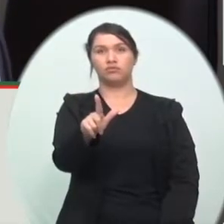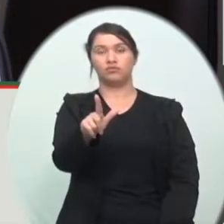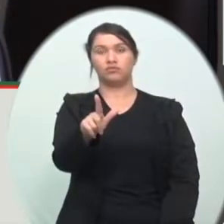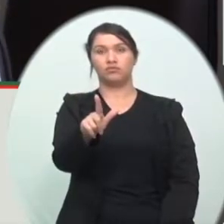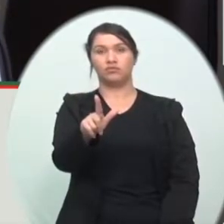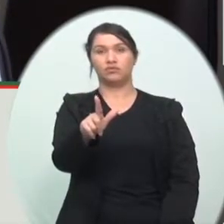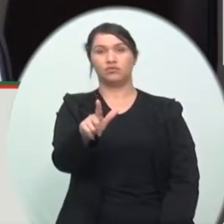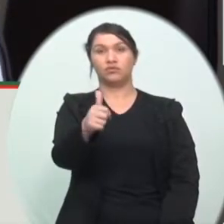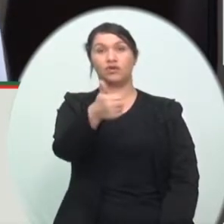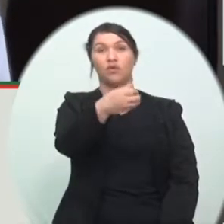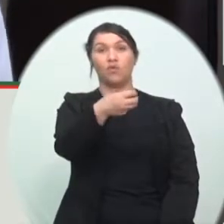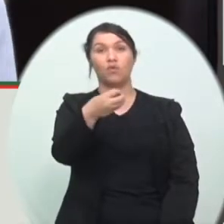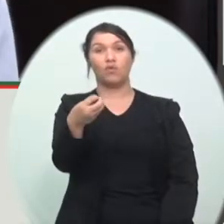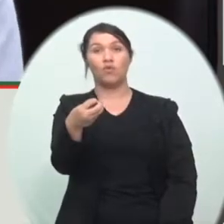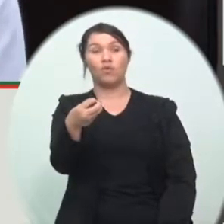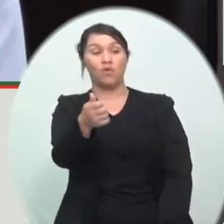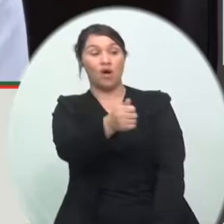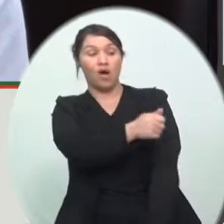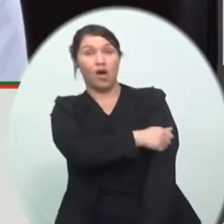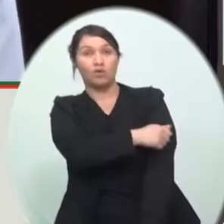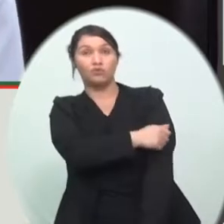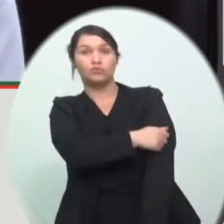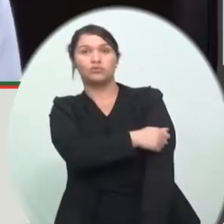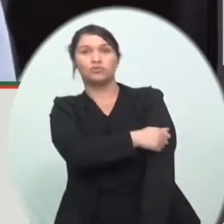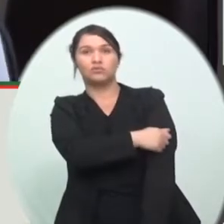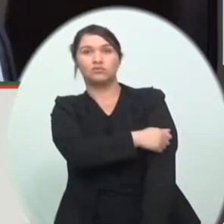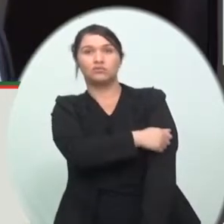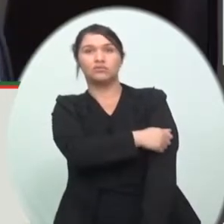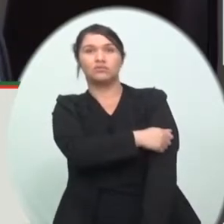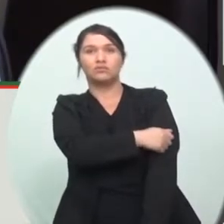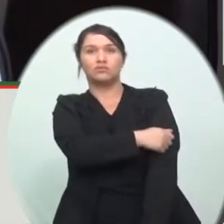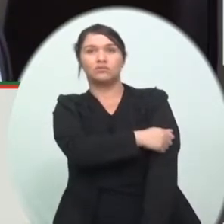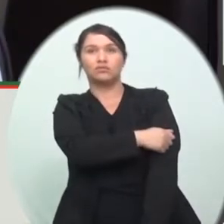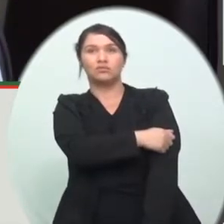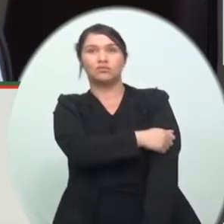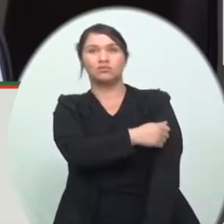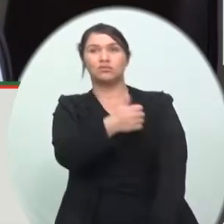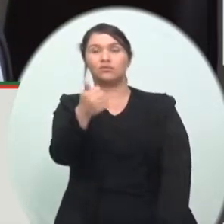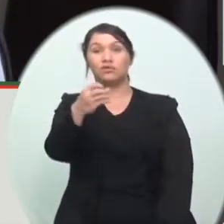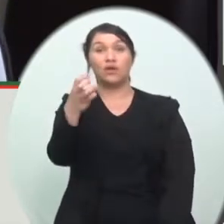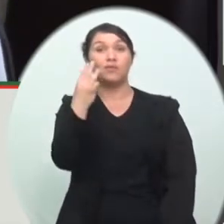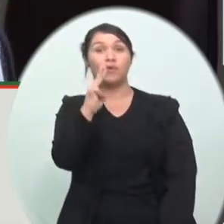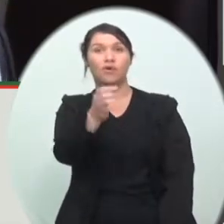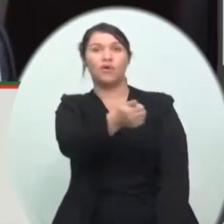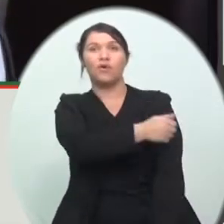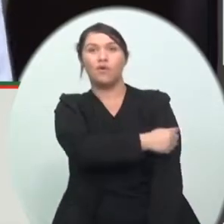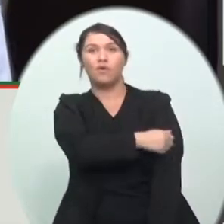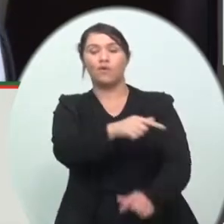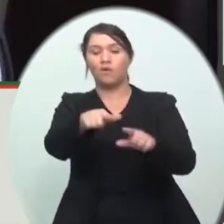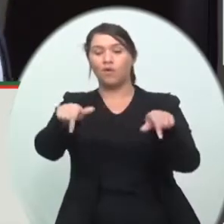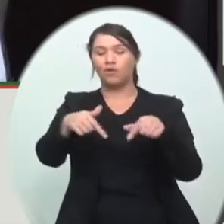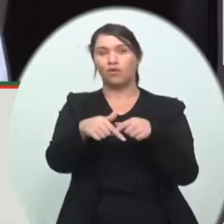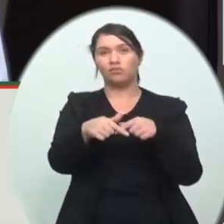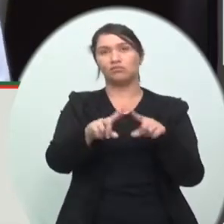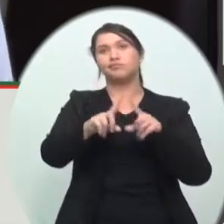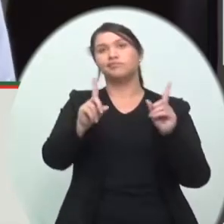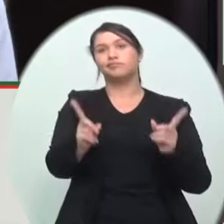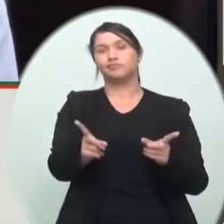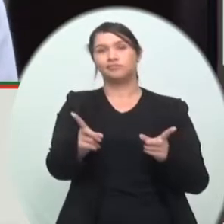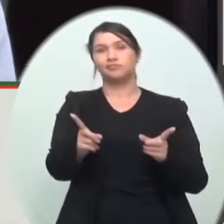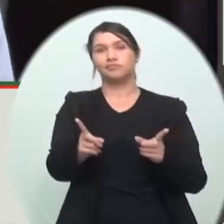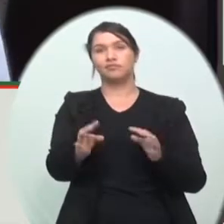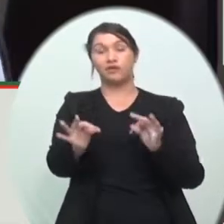dele. Só que o professor, dá licença, está muito bem, obrigado. Mas a tecnologia permitiu